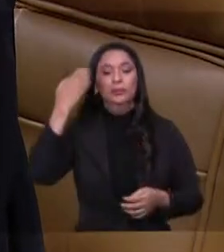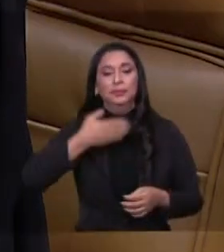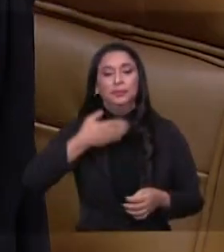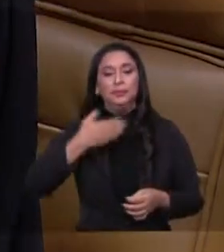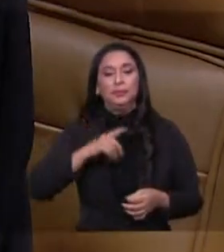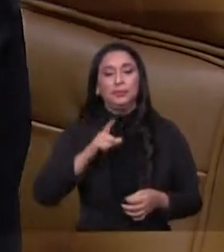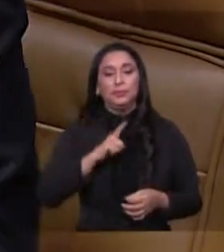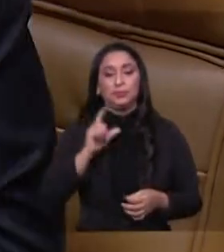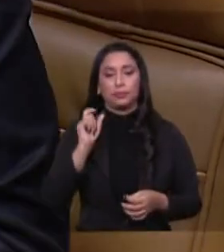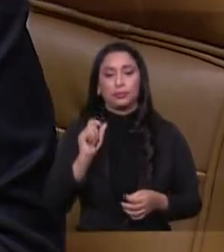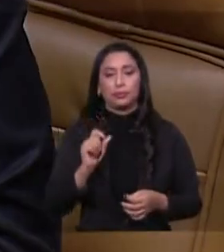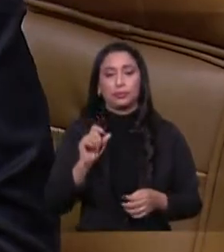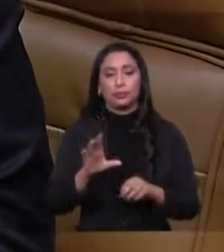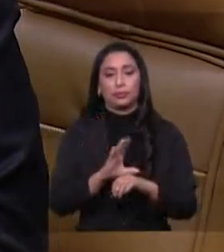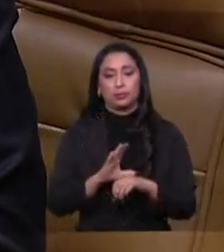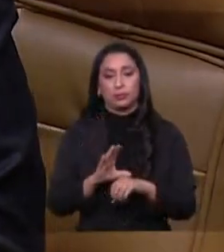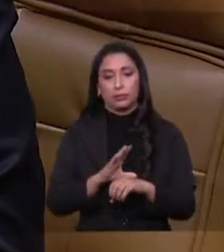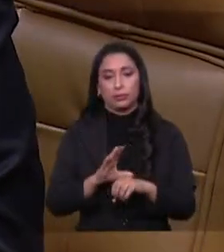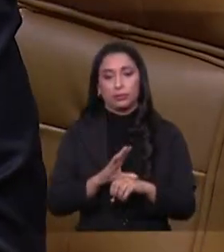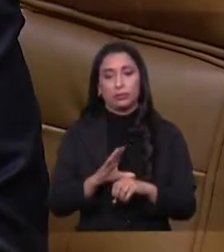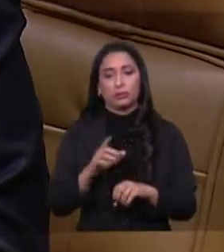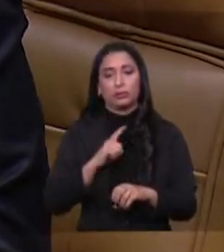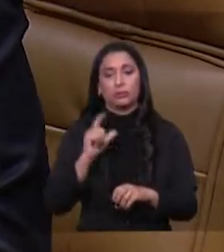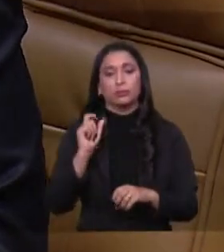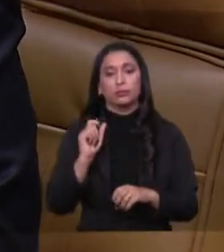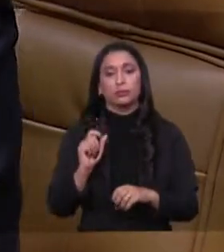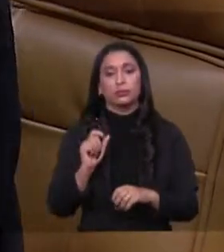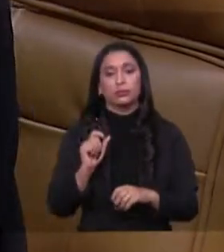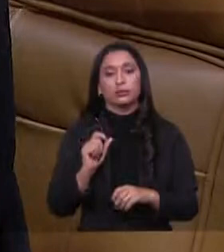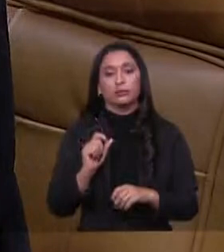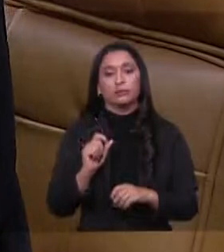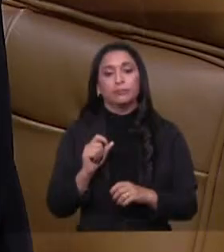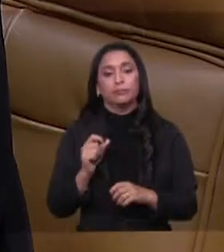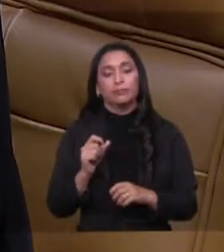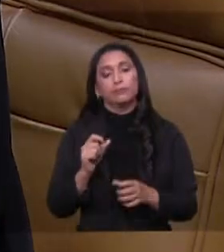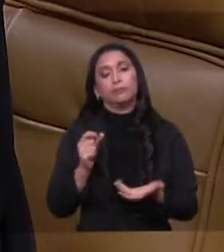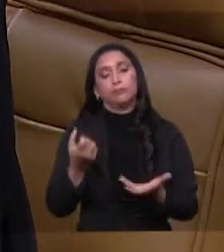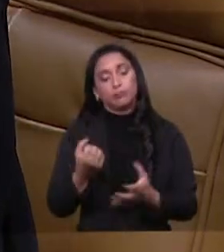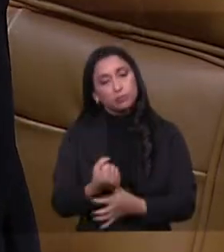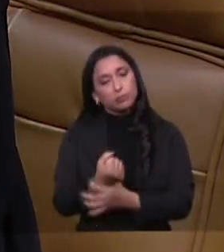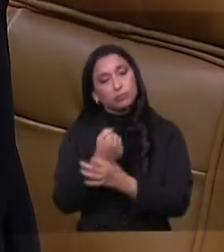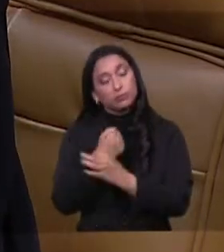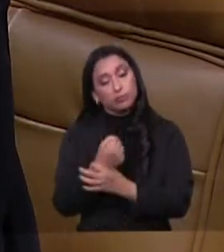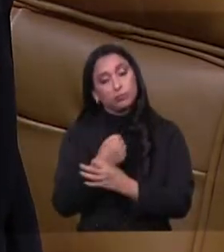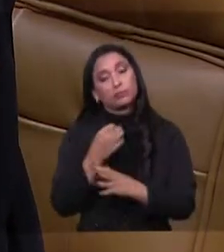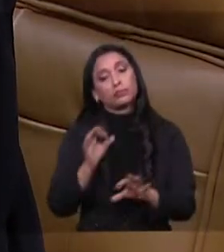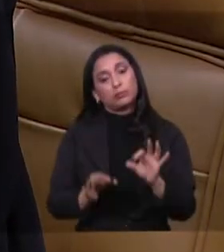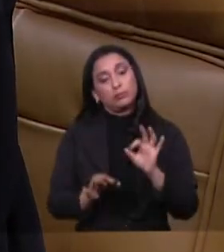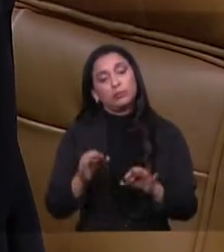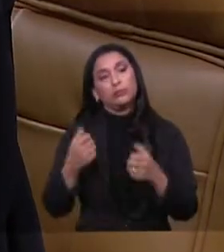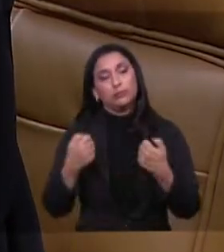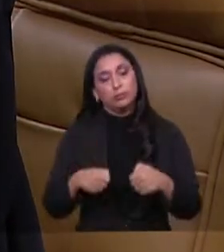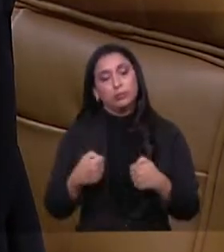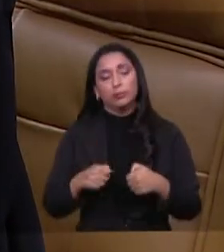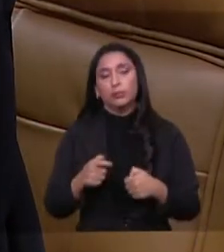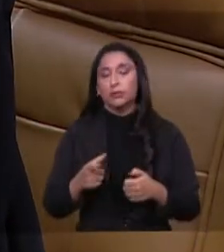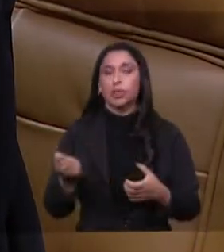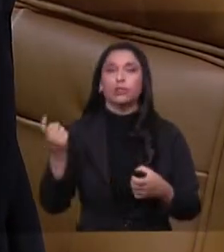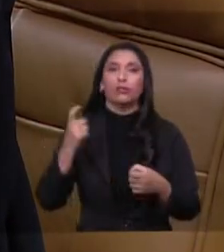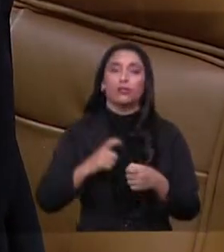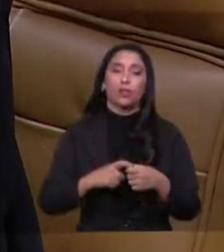comprovadamente concomitante à Constituição, sob o risco de causar grande insegurança jurídica e ressuscitar conflitos